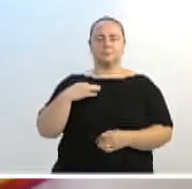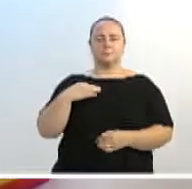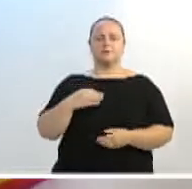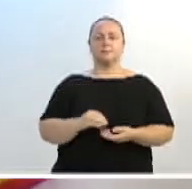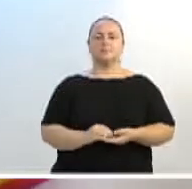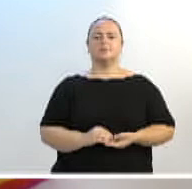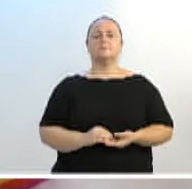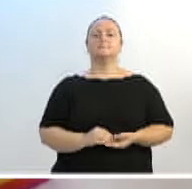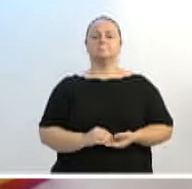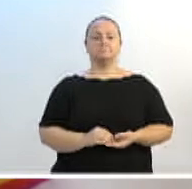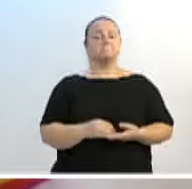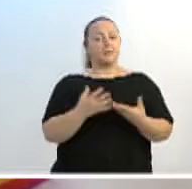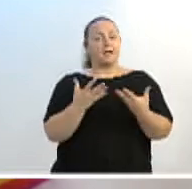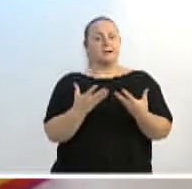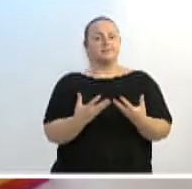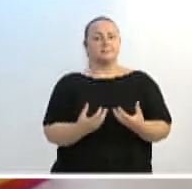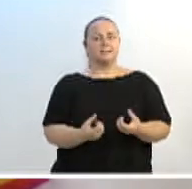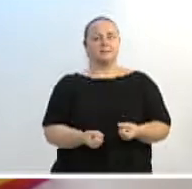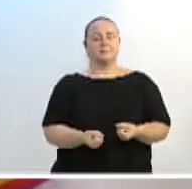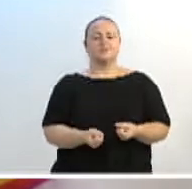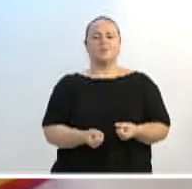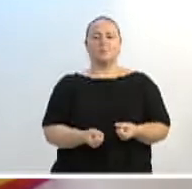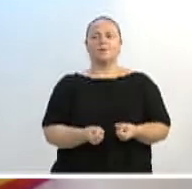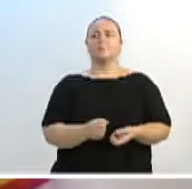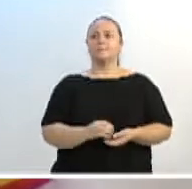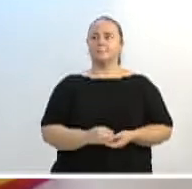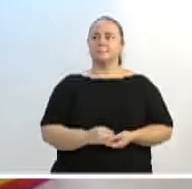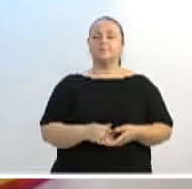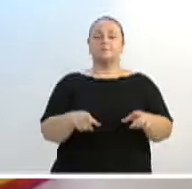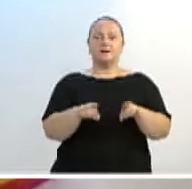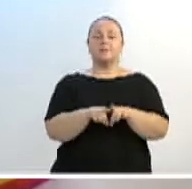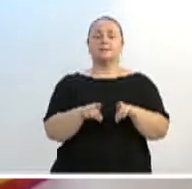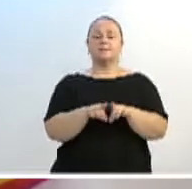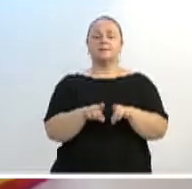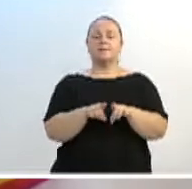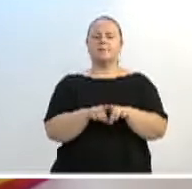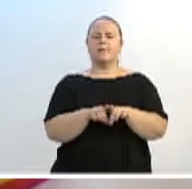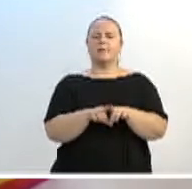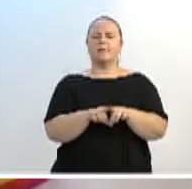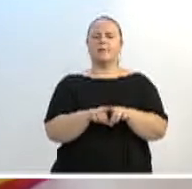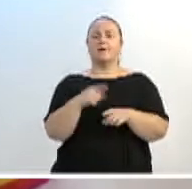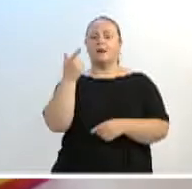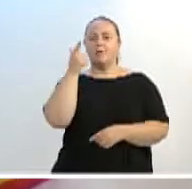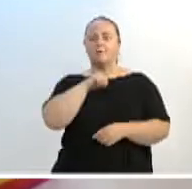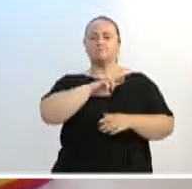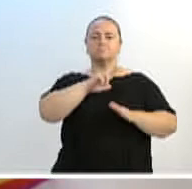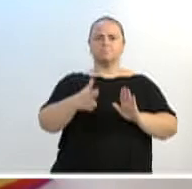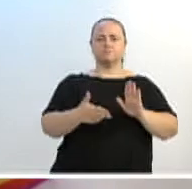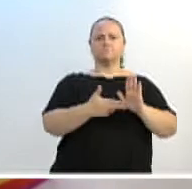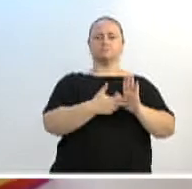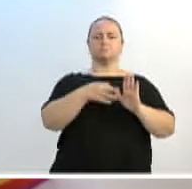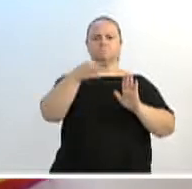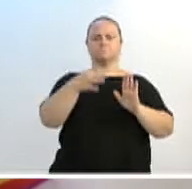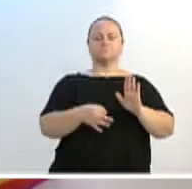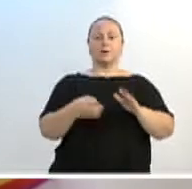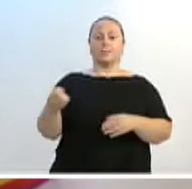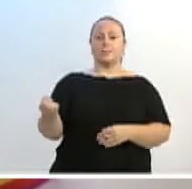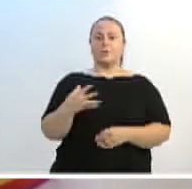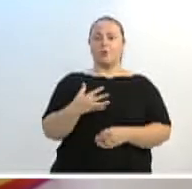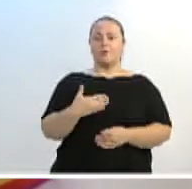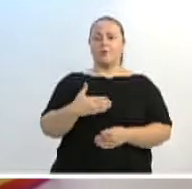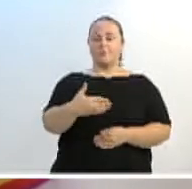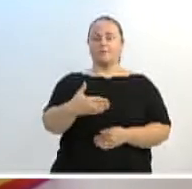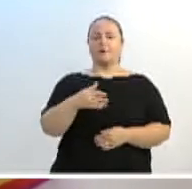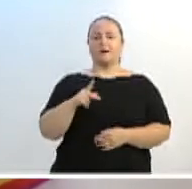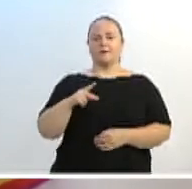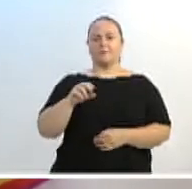muito receptiva. Inclusive, nesse mesmo dia, teve a posse da nova executiva estadual do